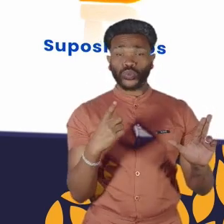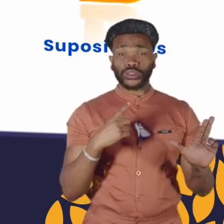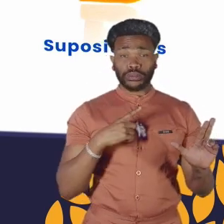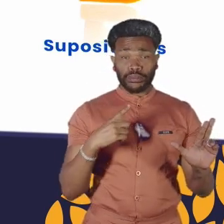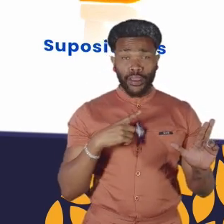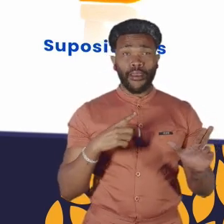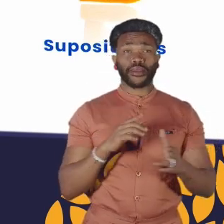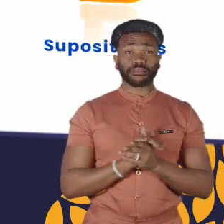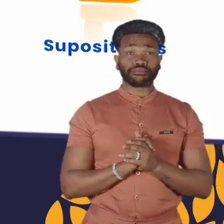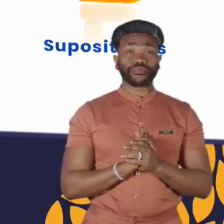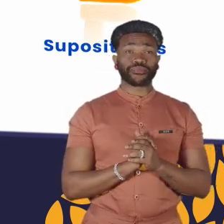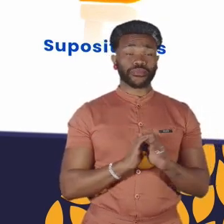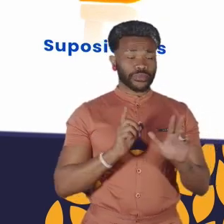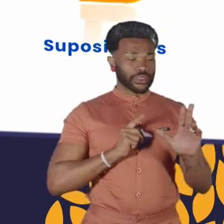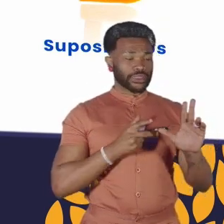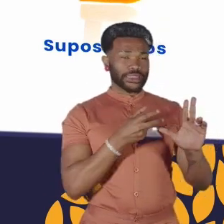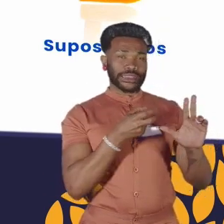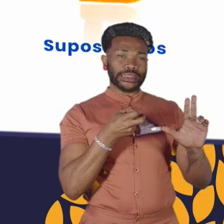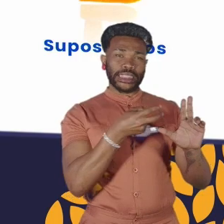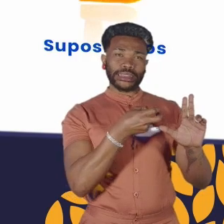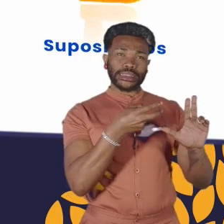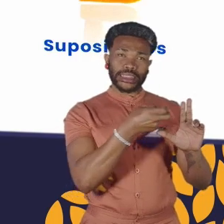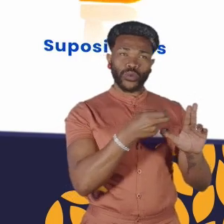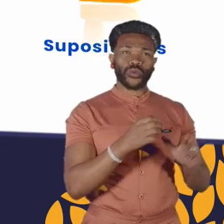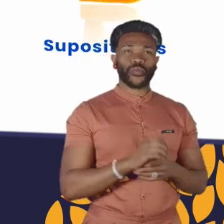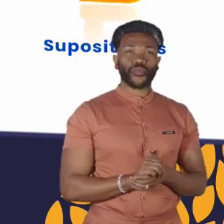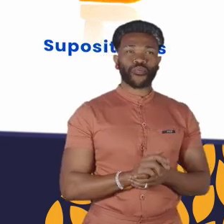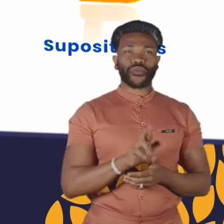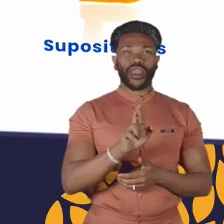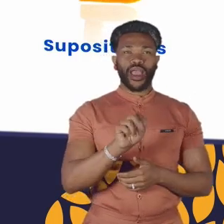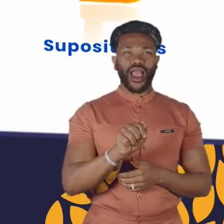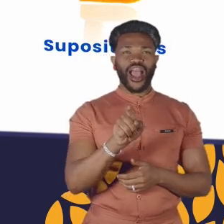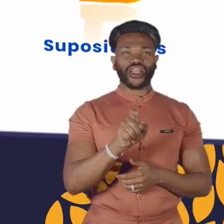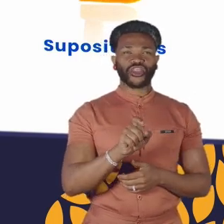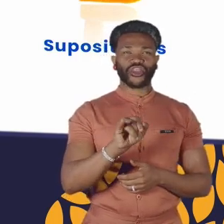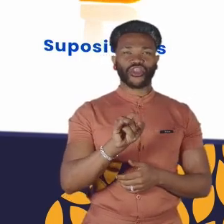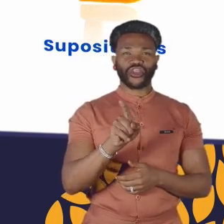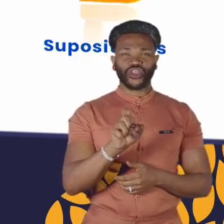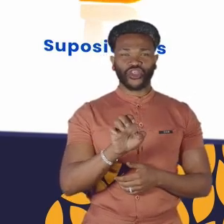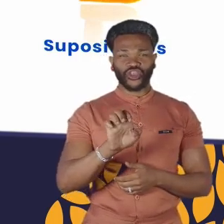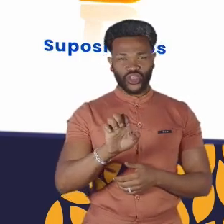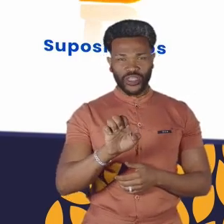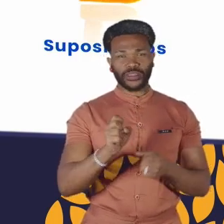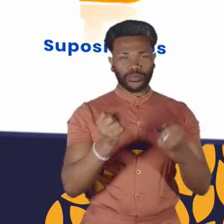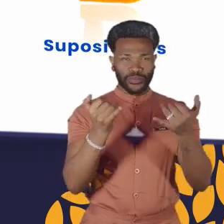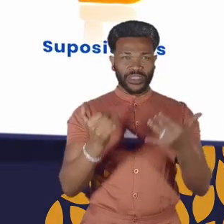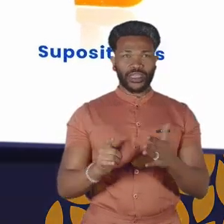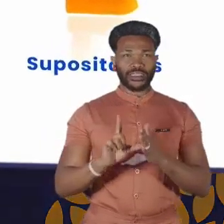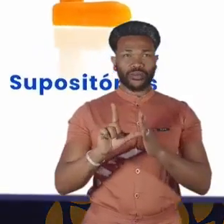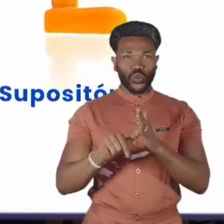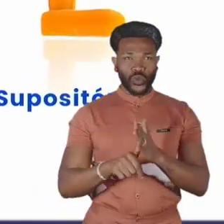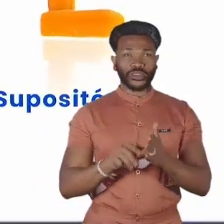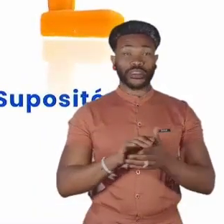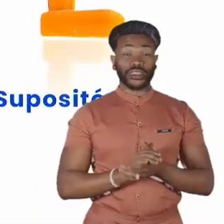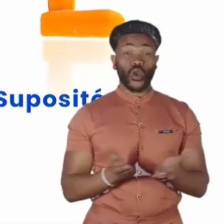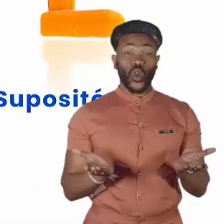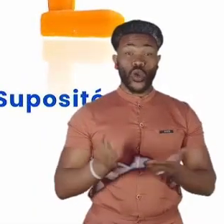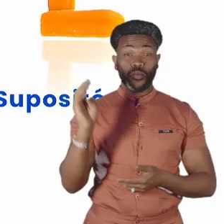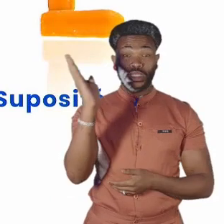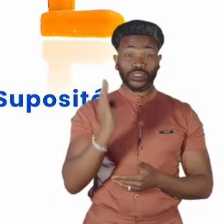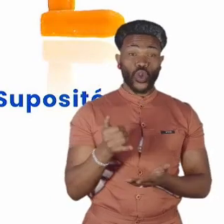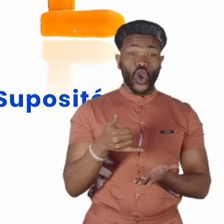as extrações diversas, os haxixe, já vamos falar mais das formas aí de haxixe. O tão conhecido aqui no Brasil